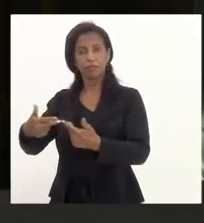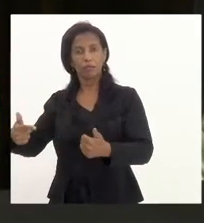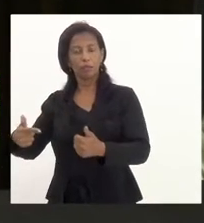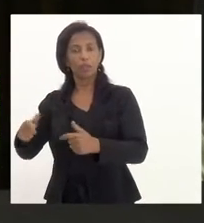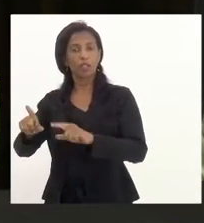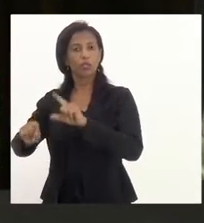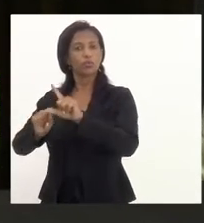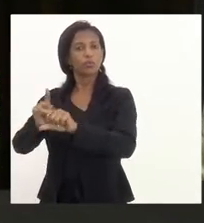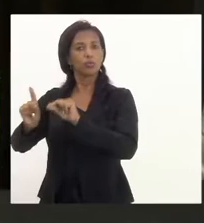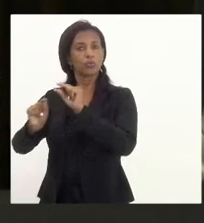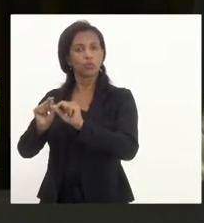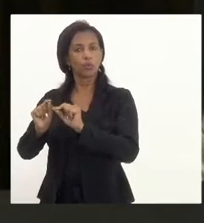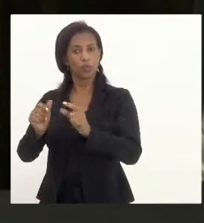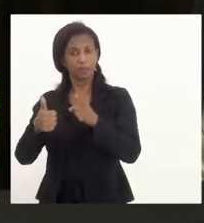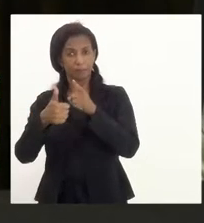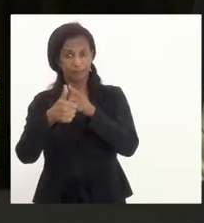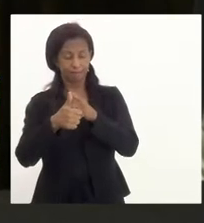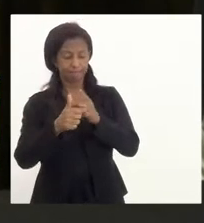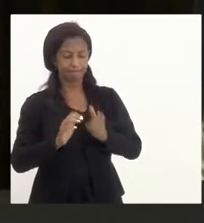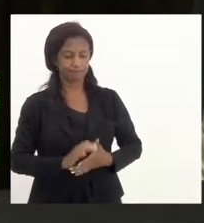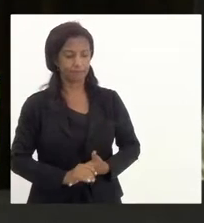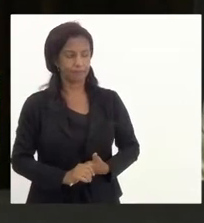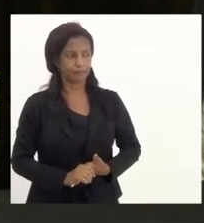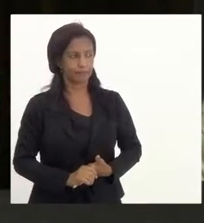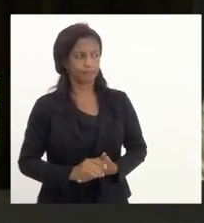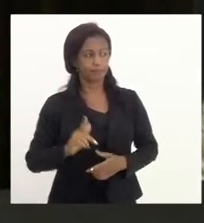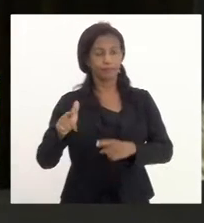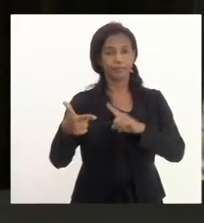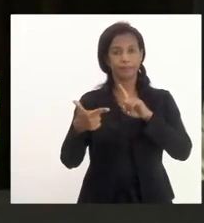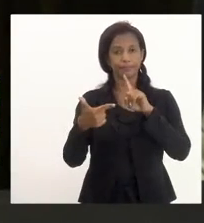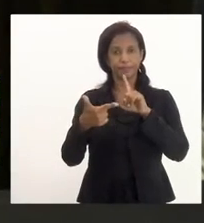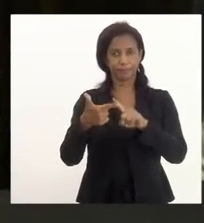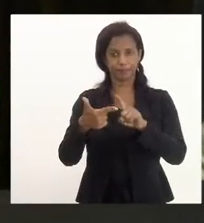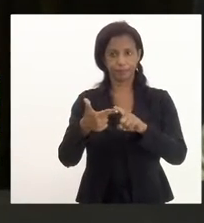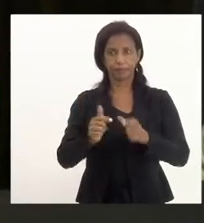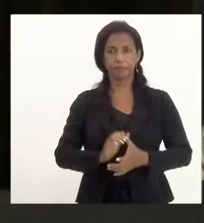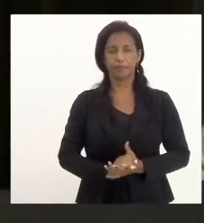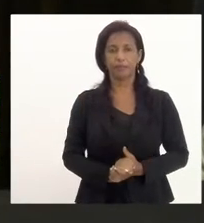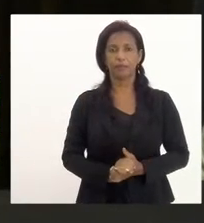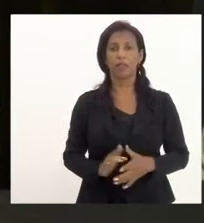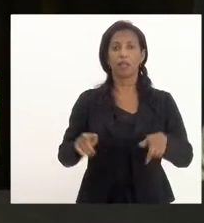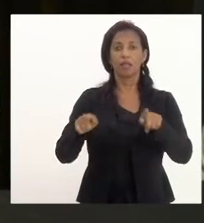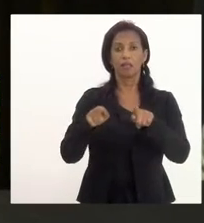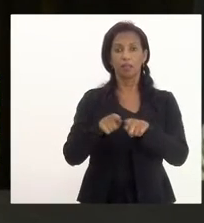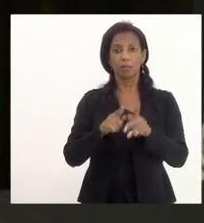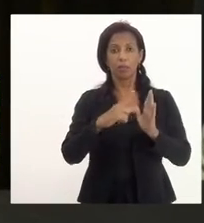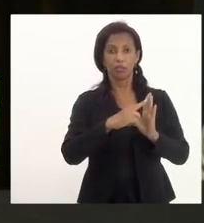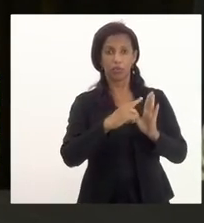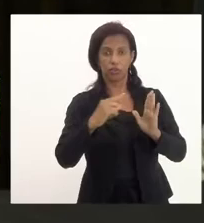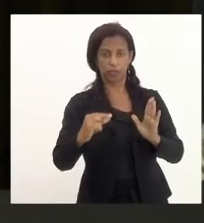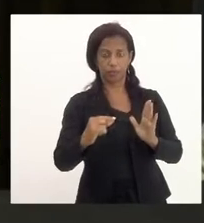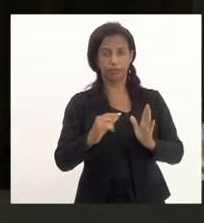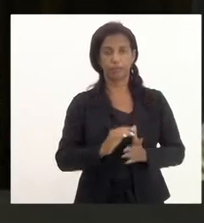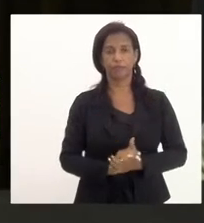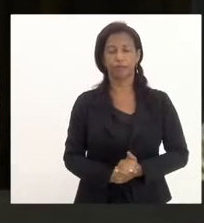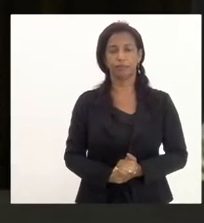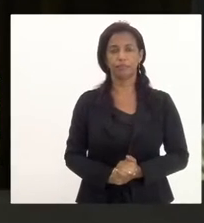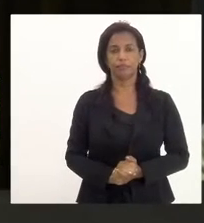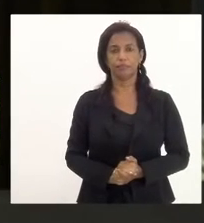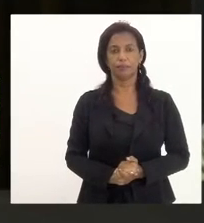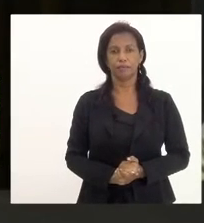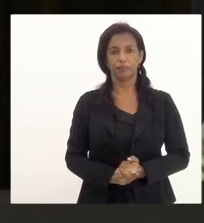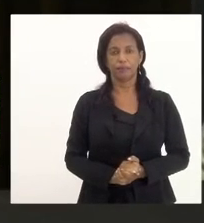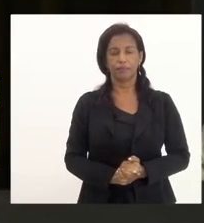não queria primeiro fazer esse registro em segundo lugar também destacar que